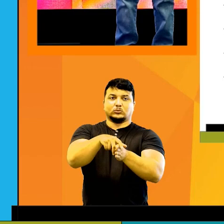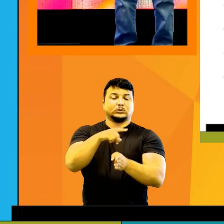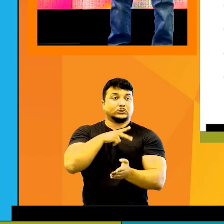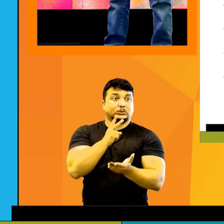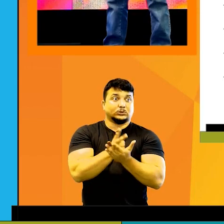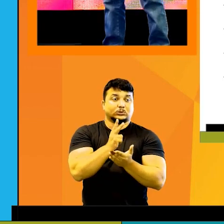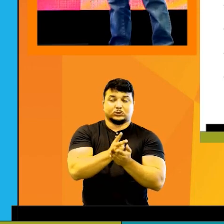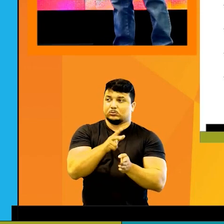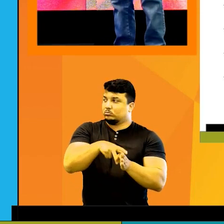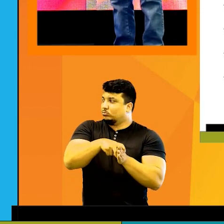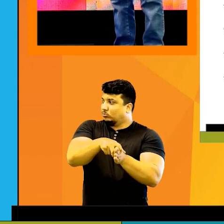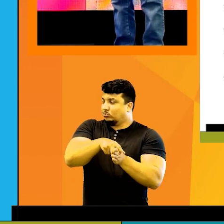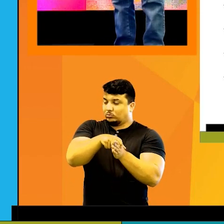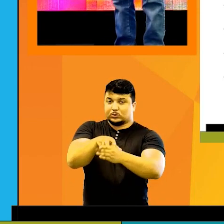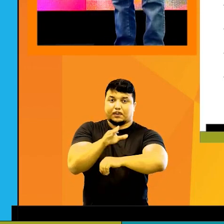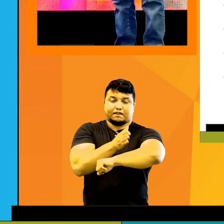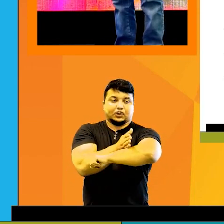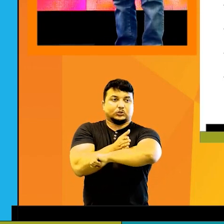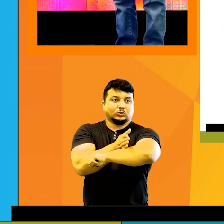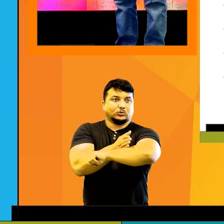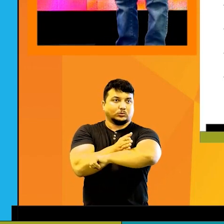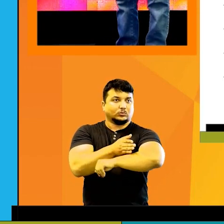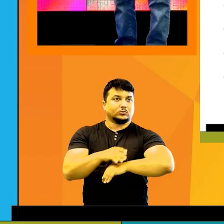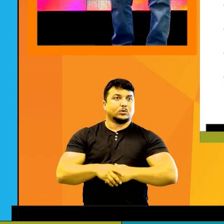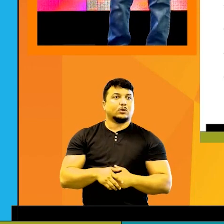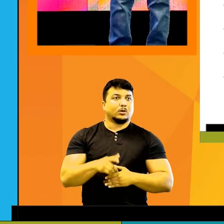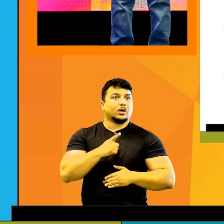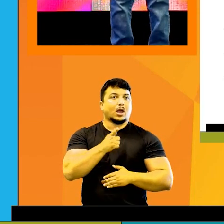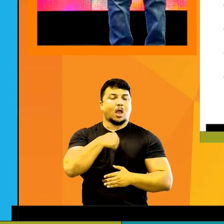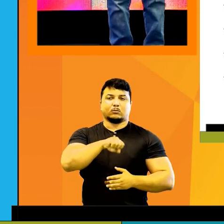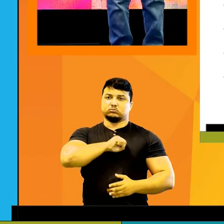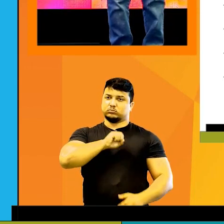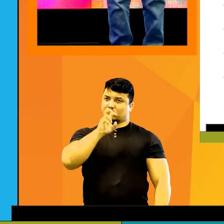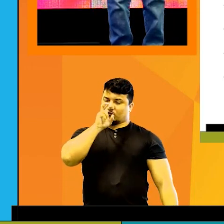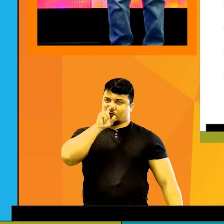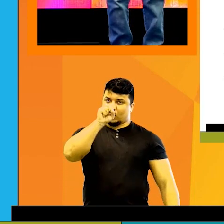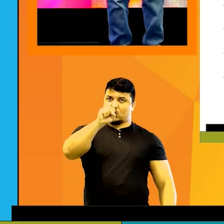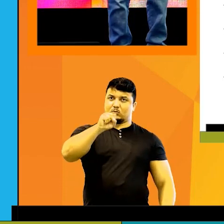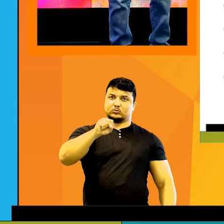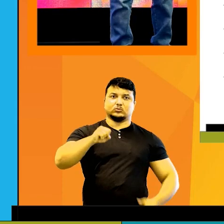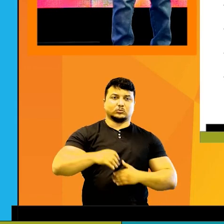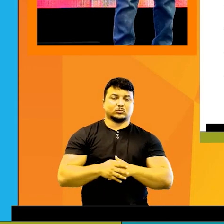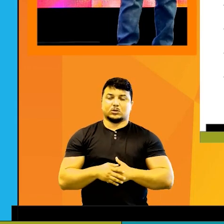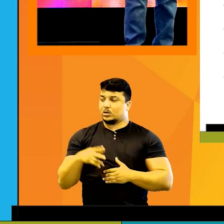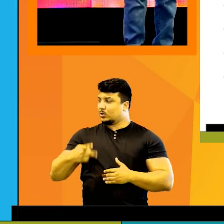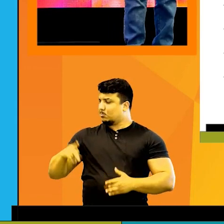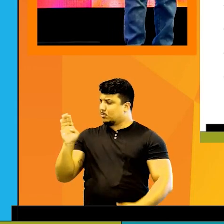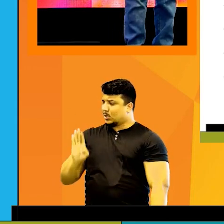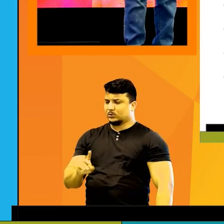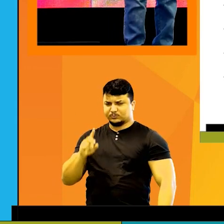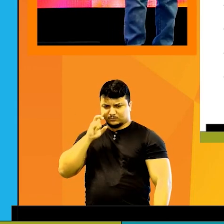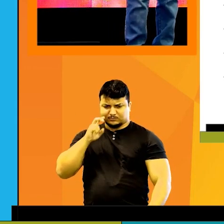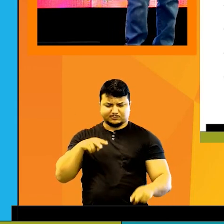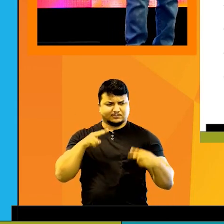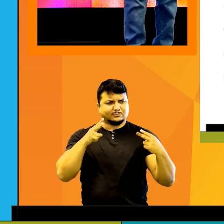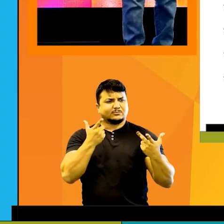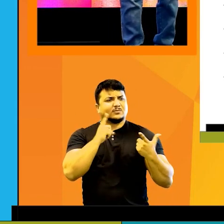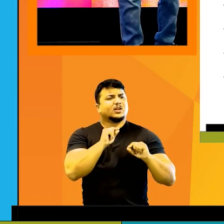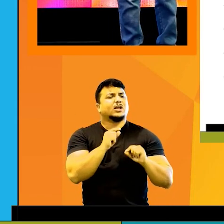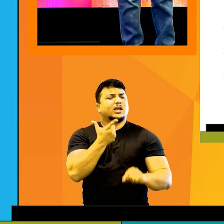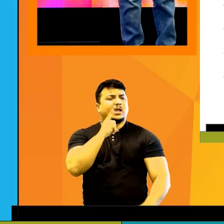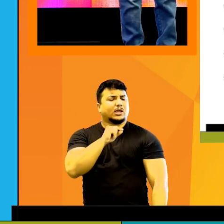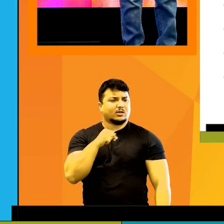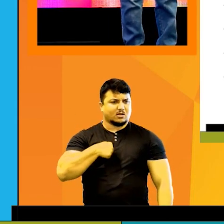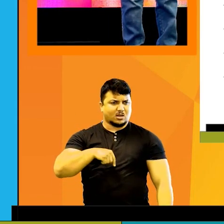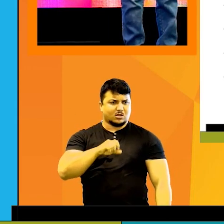O cavaleiro medieval era o herói do romantismo europeu. Aí os brasileiros olharam um para o outro e se perguntaram: e nós vamos